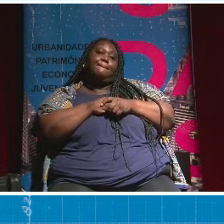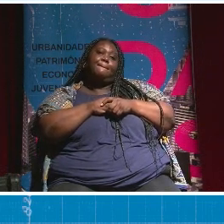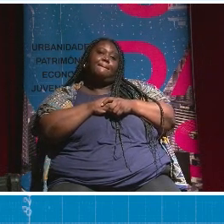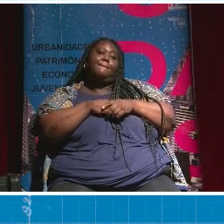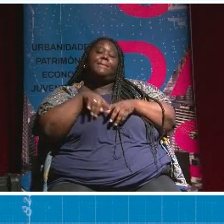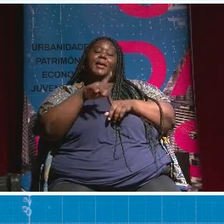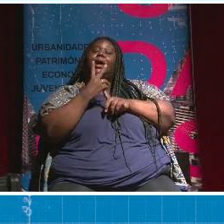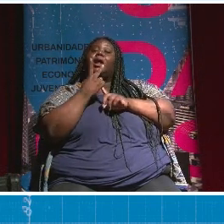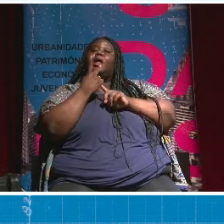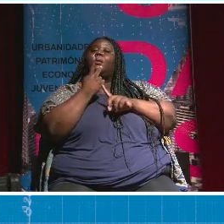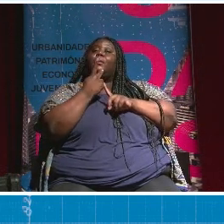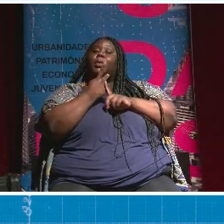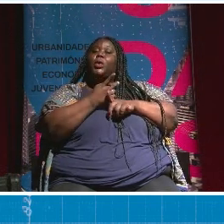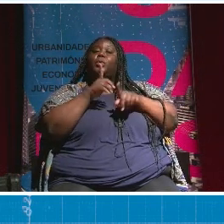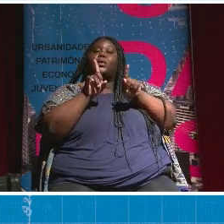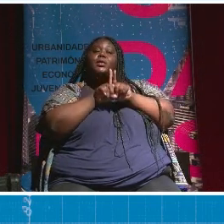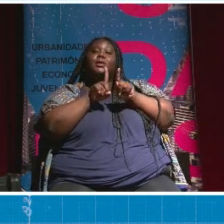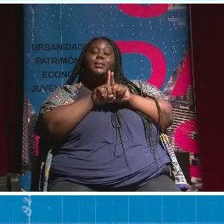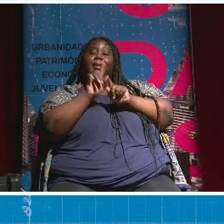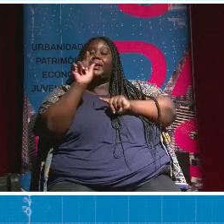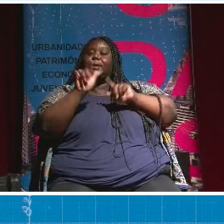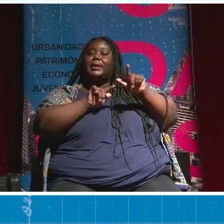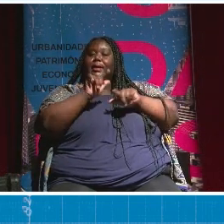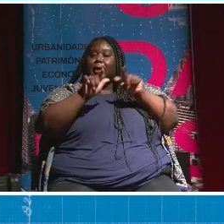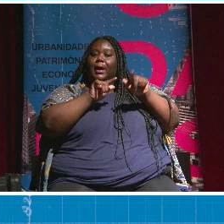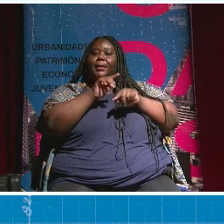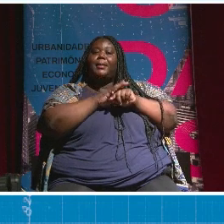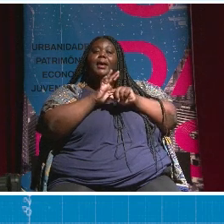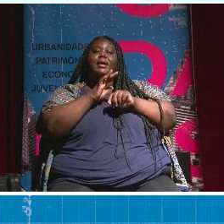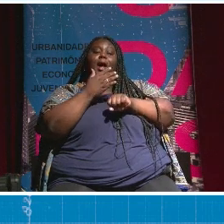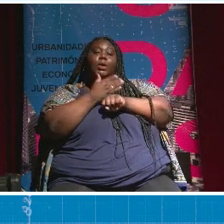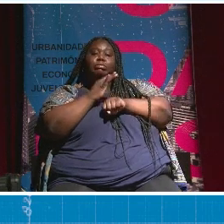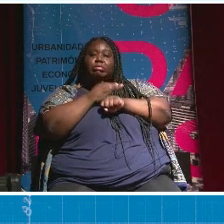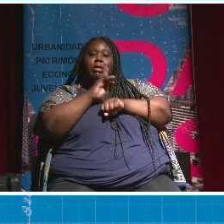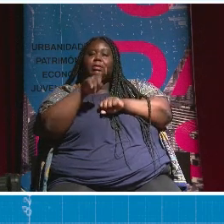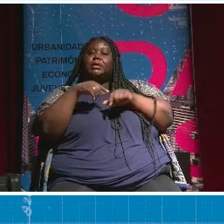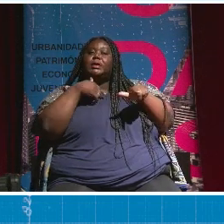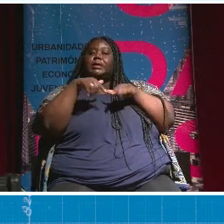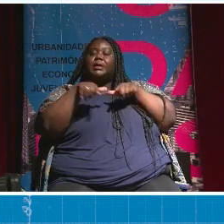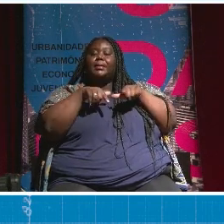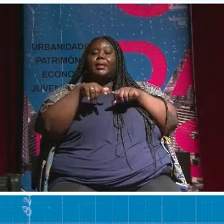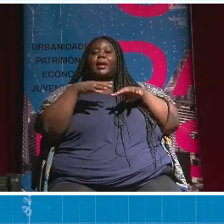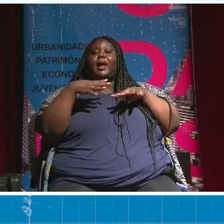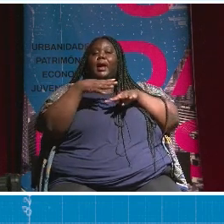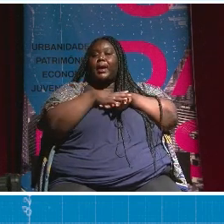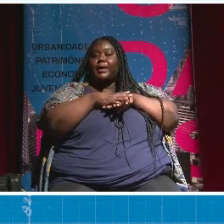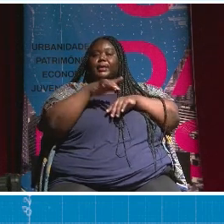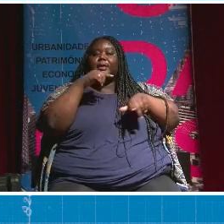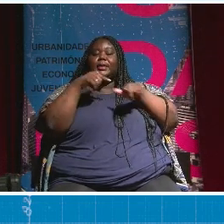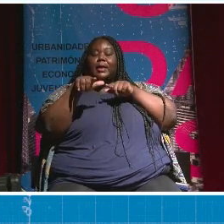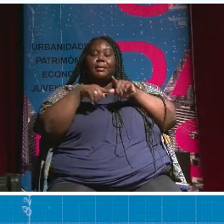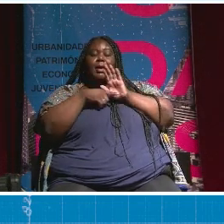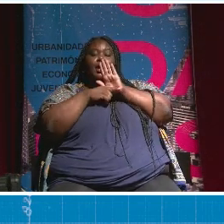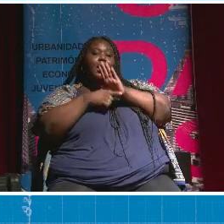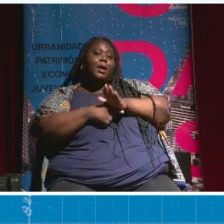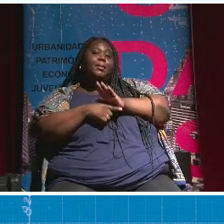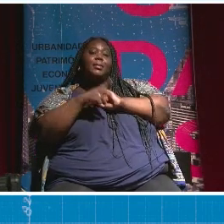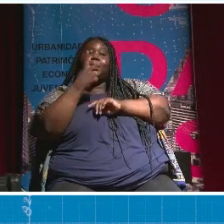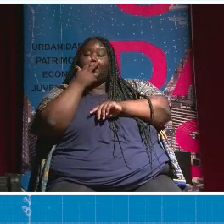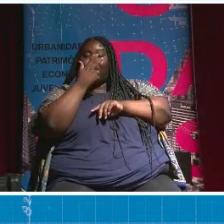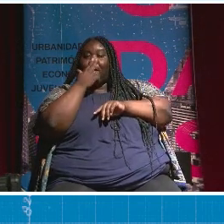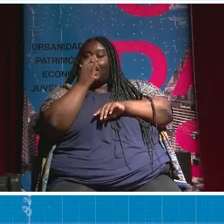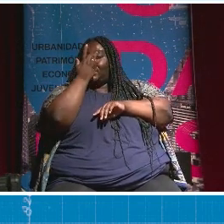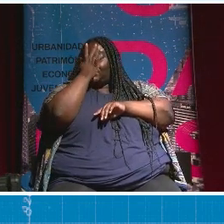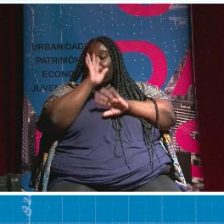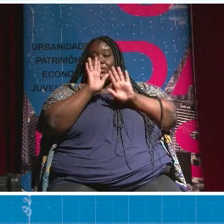ela busca, acima de tudo, trabalhar esse exercício de trabalhar em rede. Trabalhar colaborativamente parece fácil,